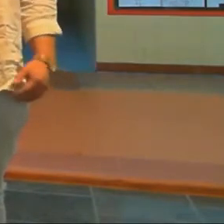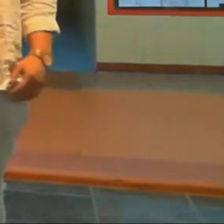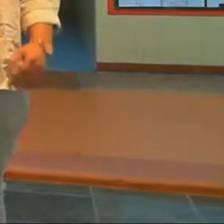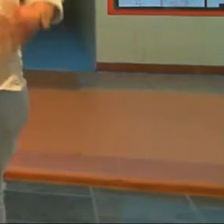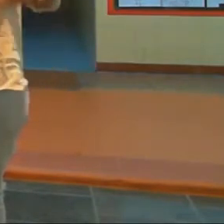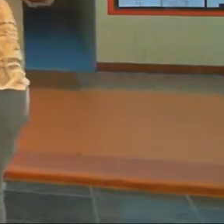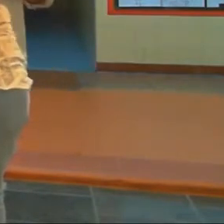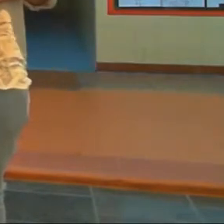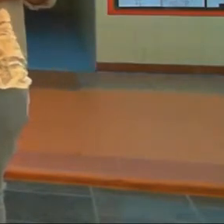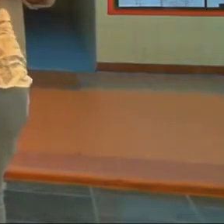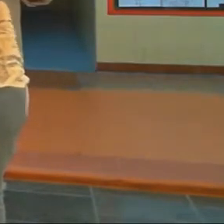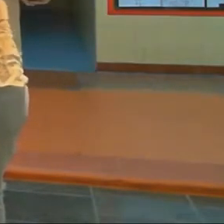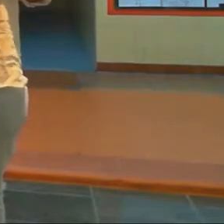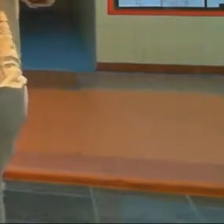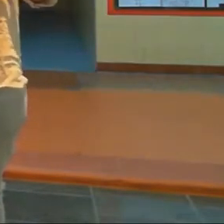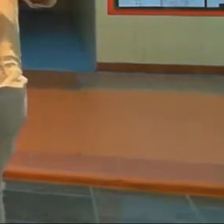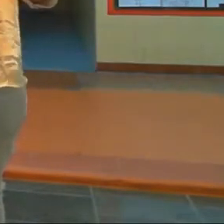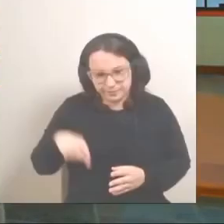do Limão.